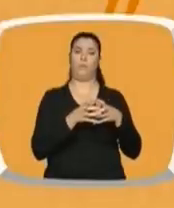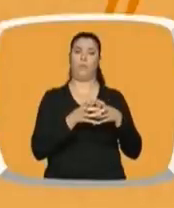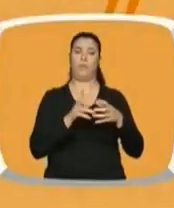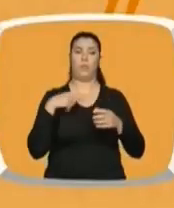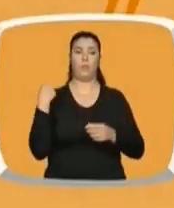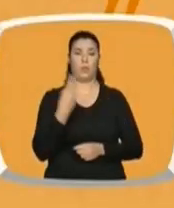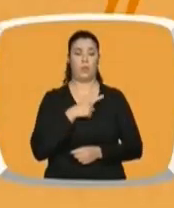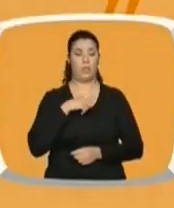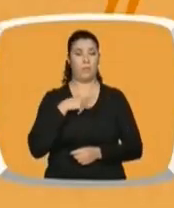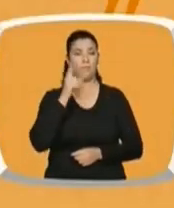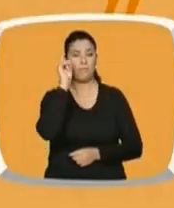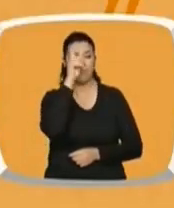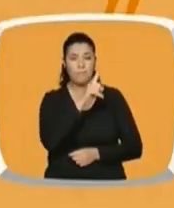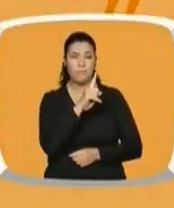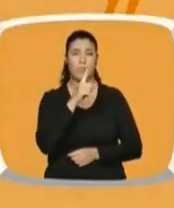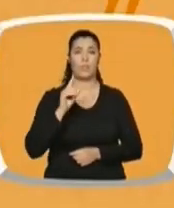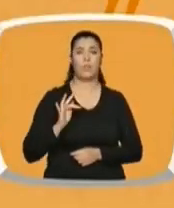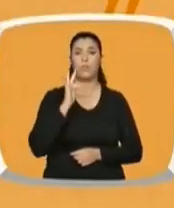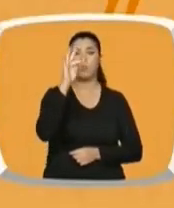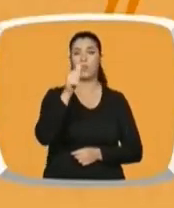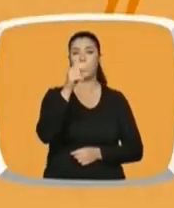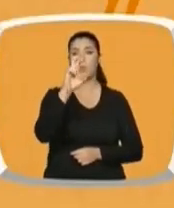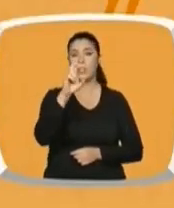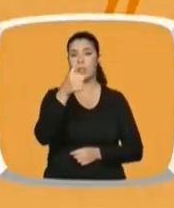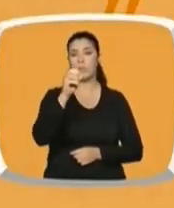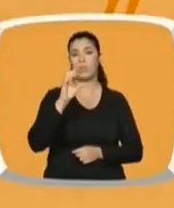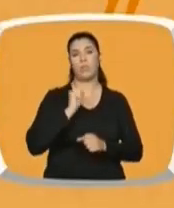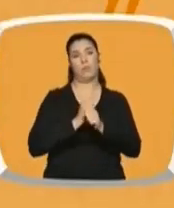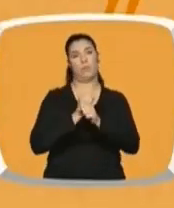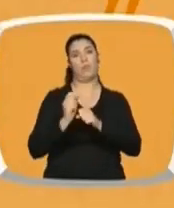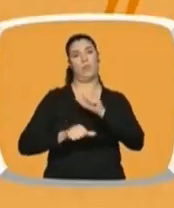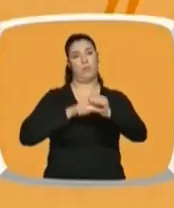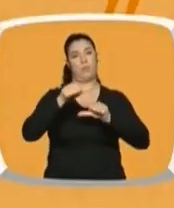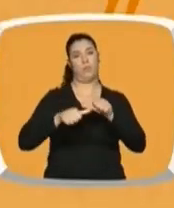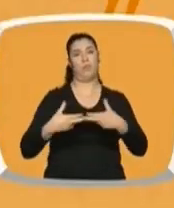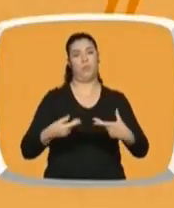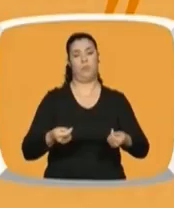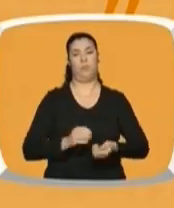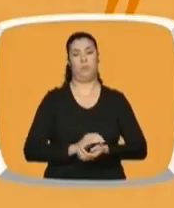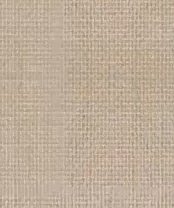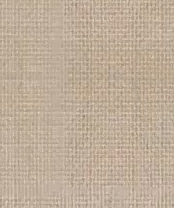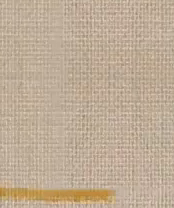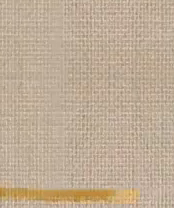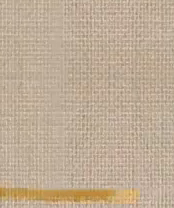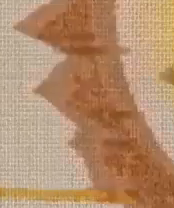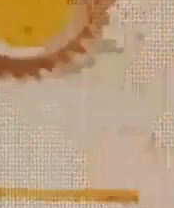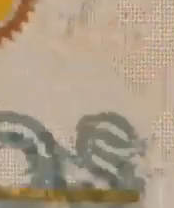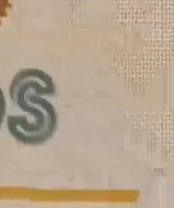que essa dificuldade daqui a 5, 10 anos elas não existam mais.